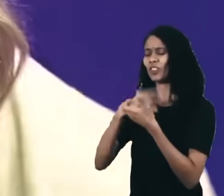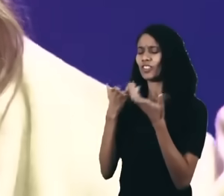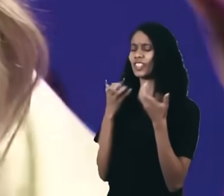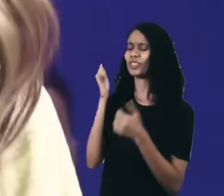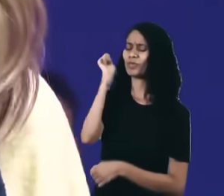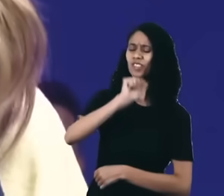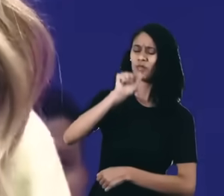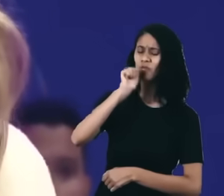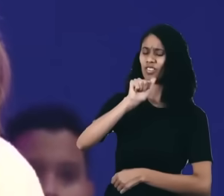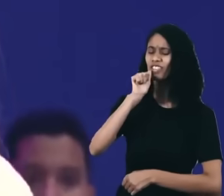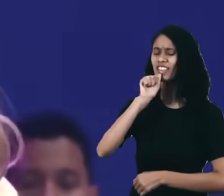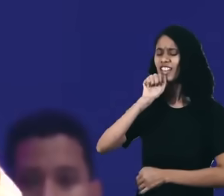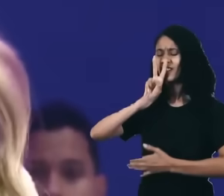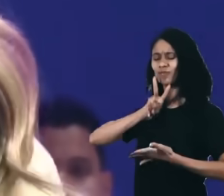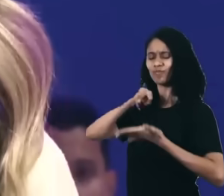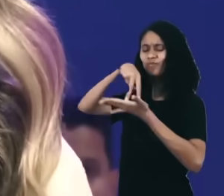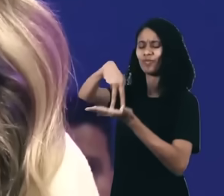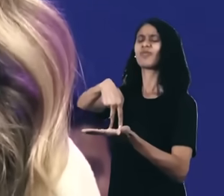mulheres